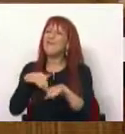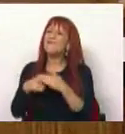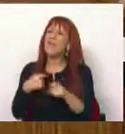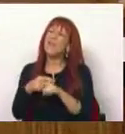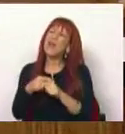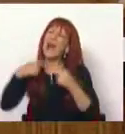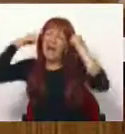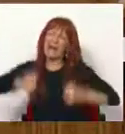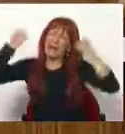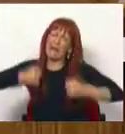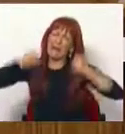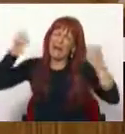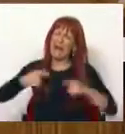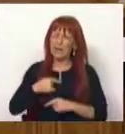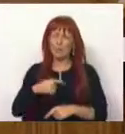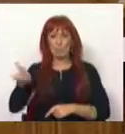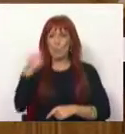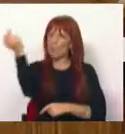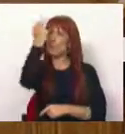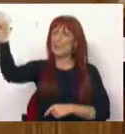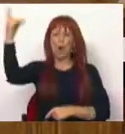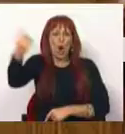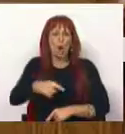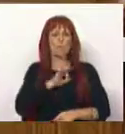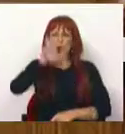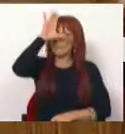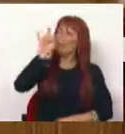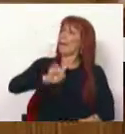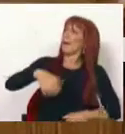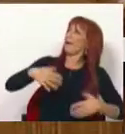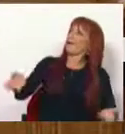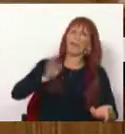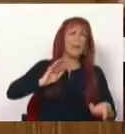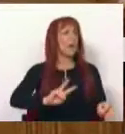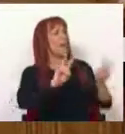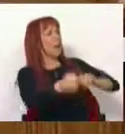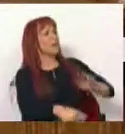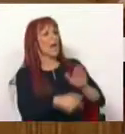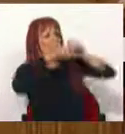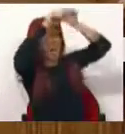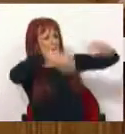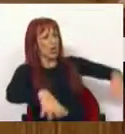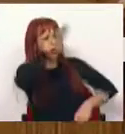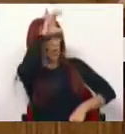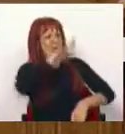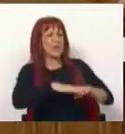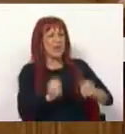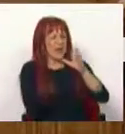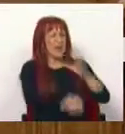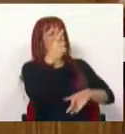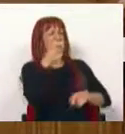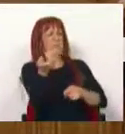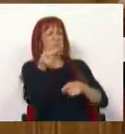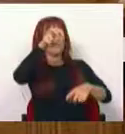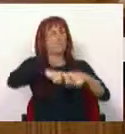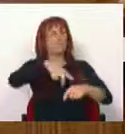uma birra absolutamente irrevogável, que obrigassem o Sr. Primeiro-Ministro a alterar a lei orgânica do Governo para criar o